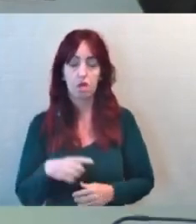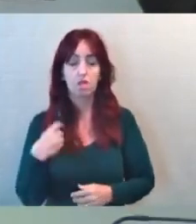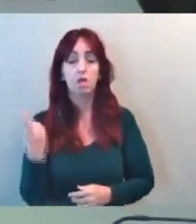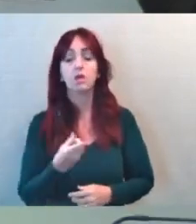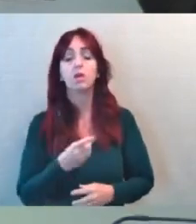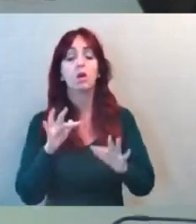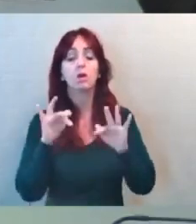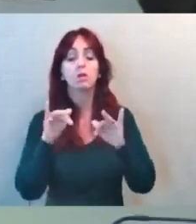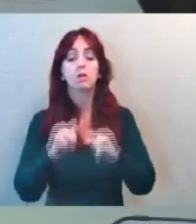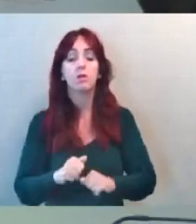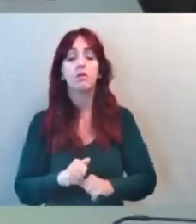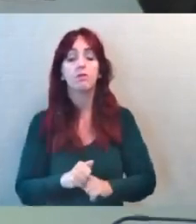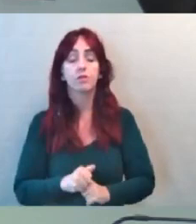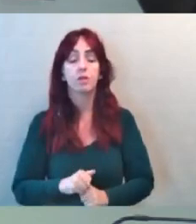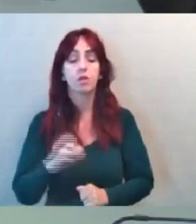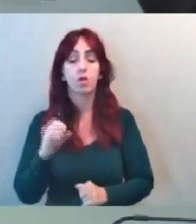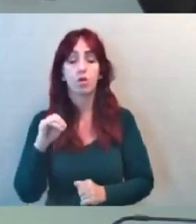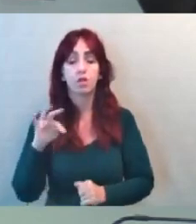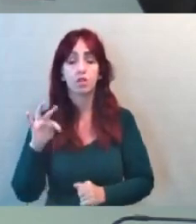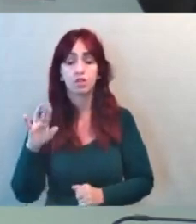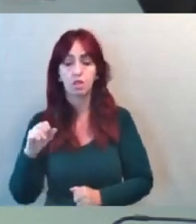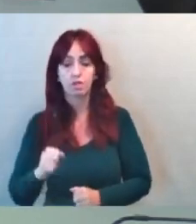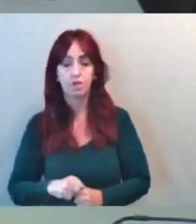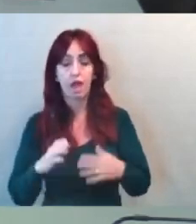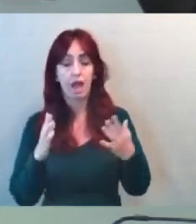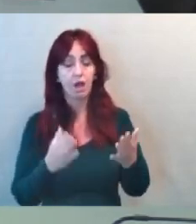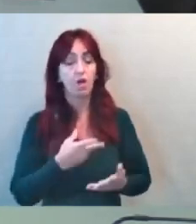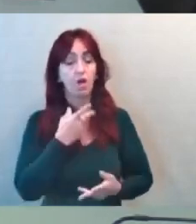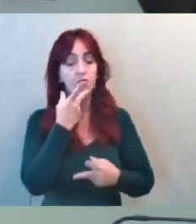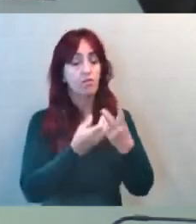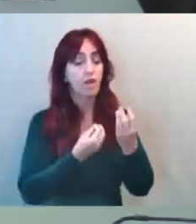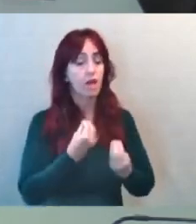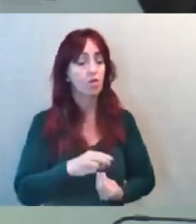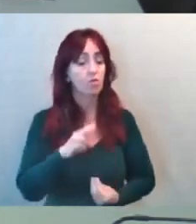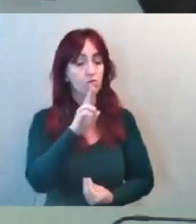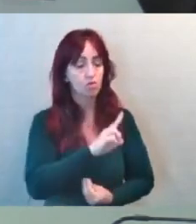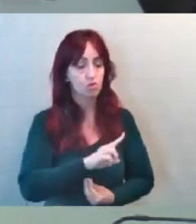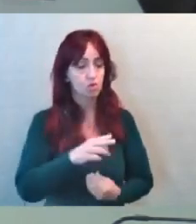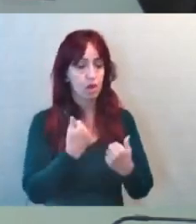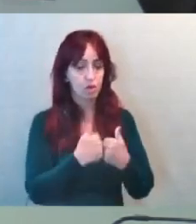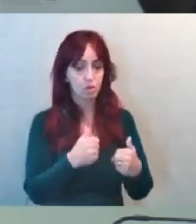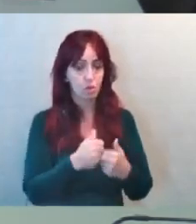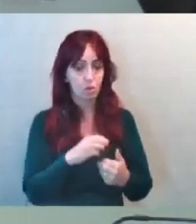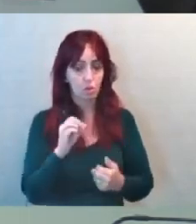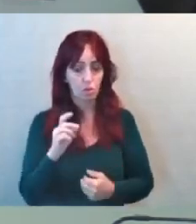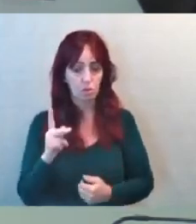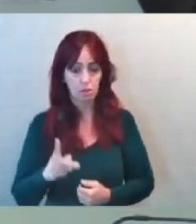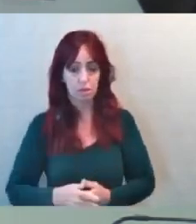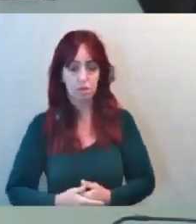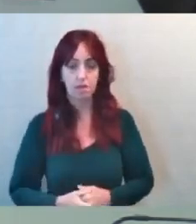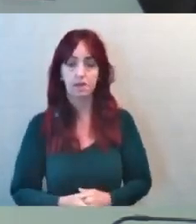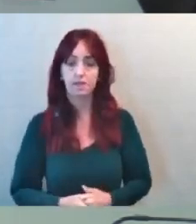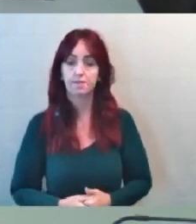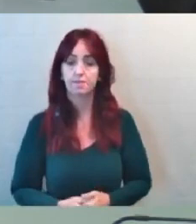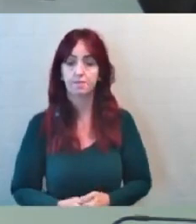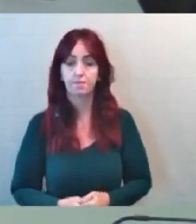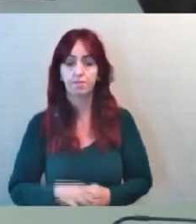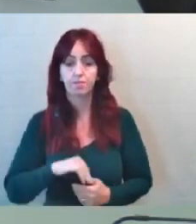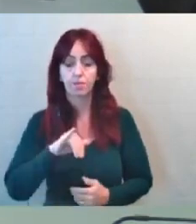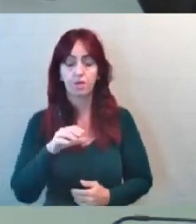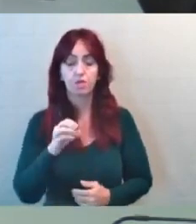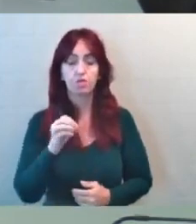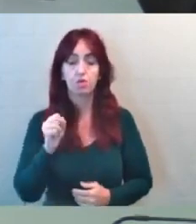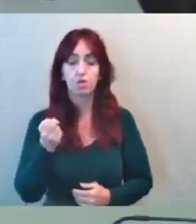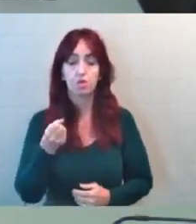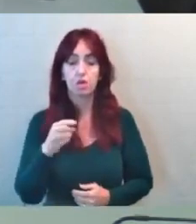oitiva do senhor, tá? Agora eles vão falar como usuários aqui, ok? Muito obrigada. O João Kerlisson, vai levar